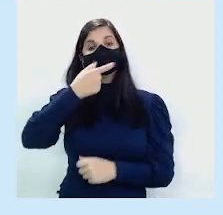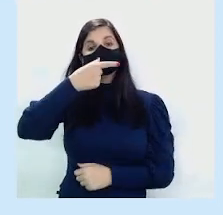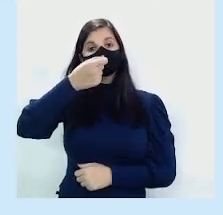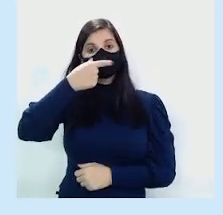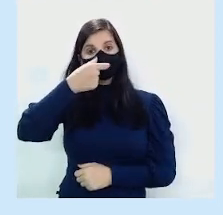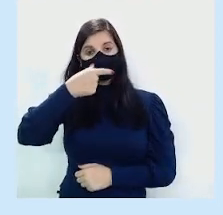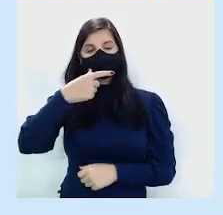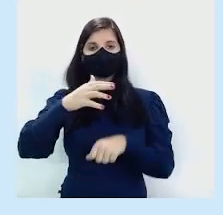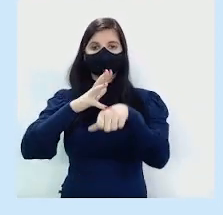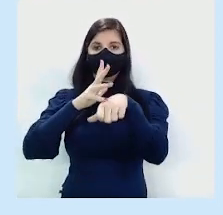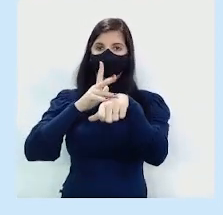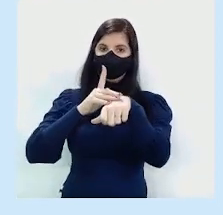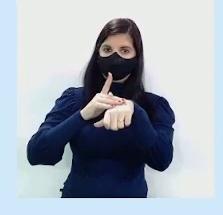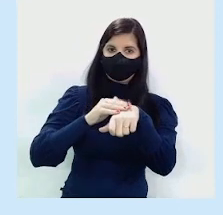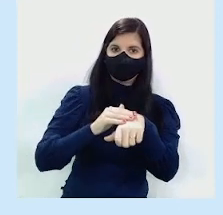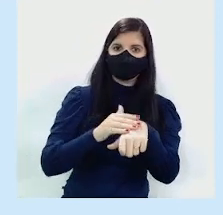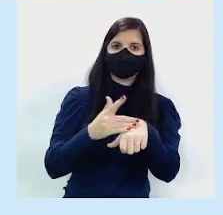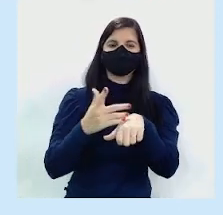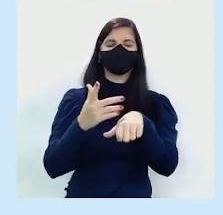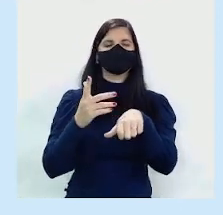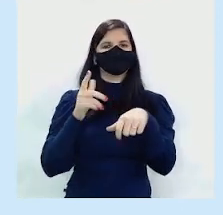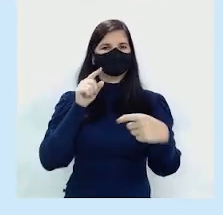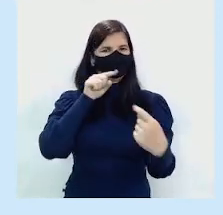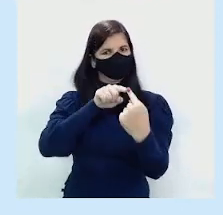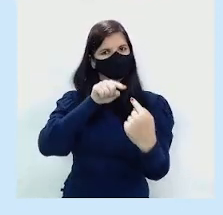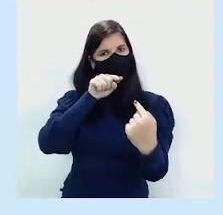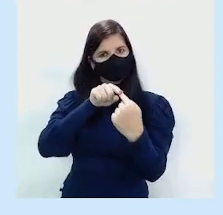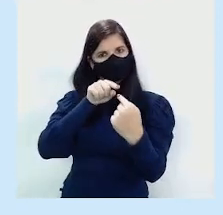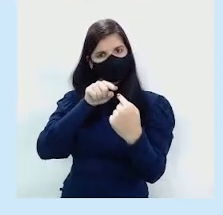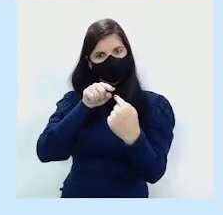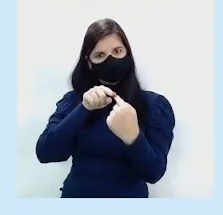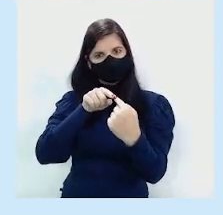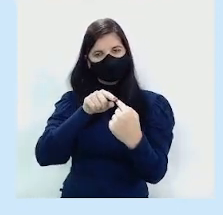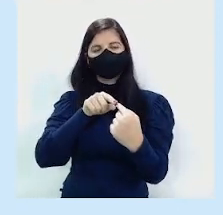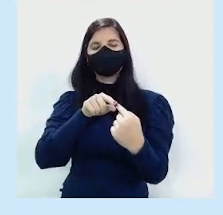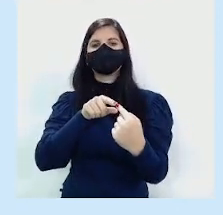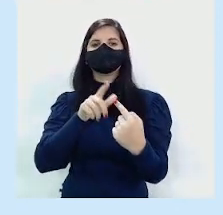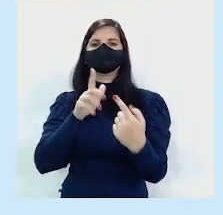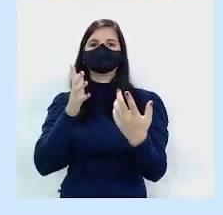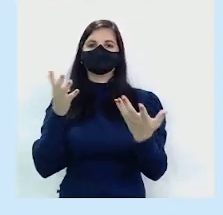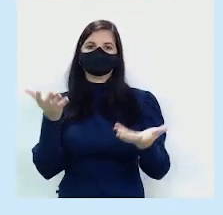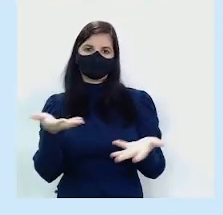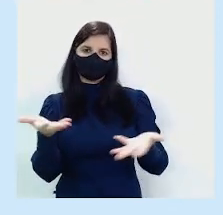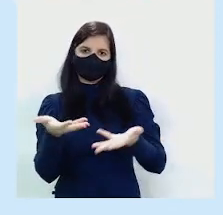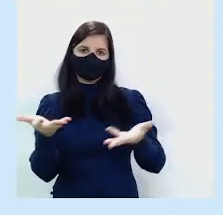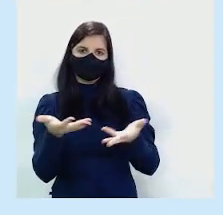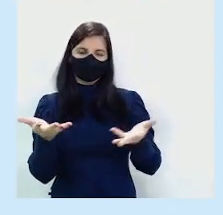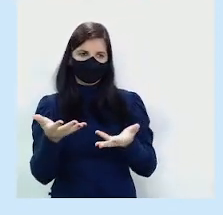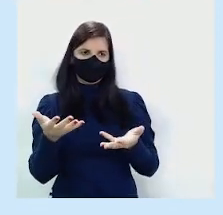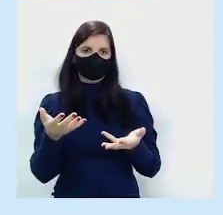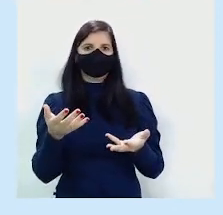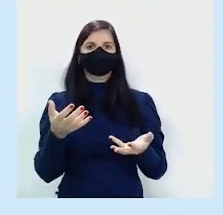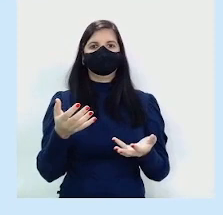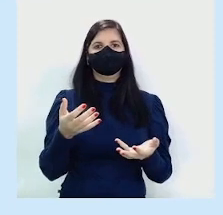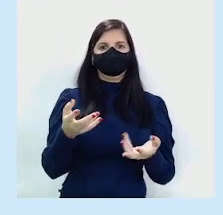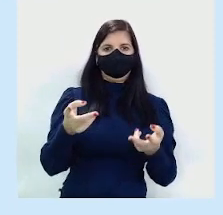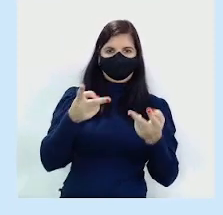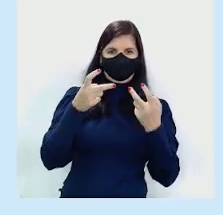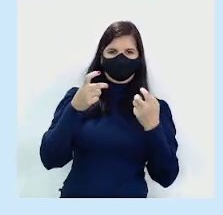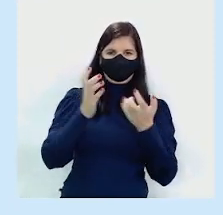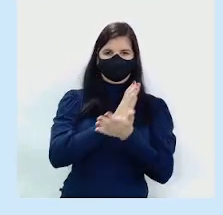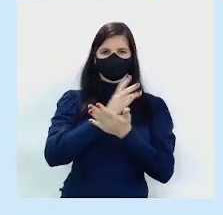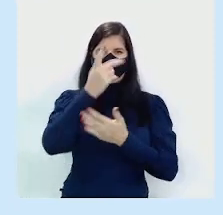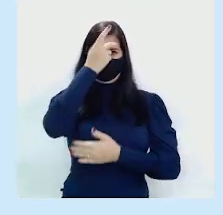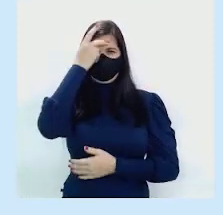medicamentos, doenças, termos bem específicos. Gente, eu sei que aqui nós vamos ver algumas pessoas que não vão entender,